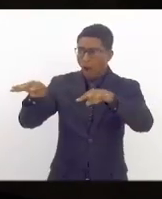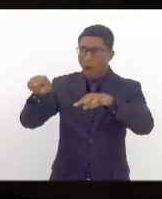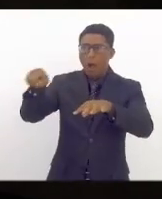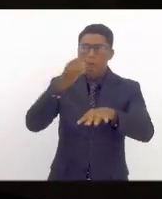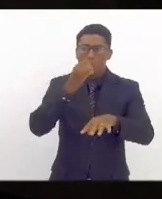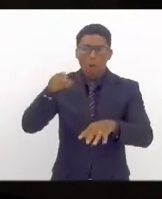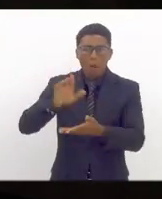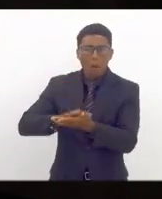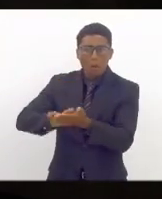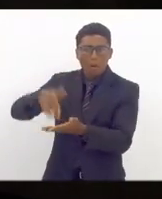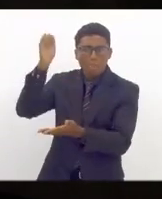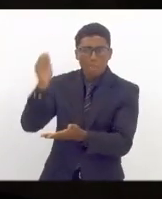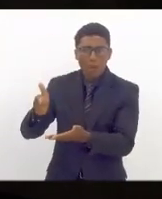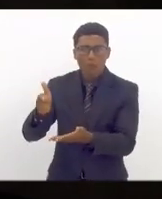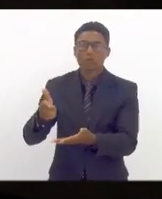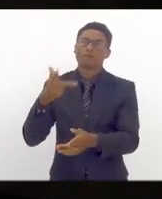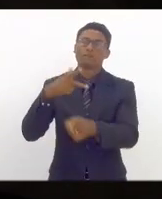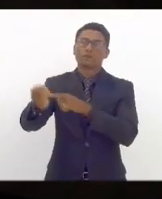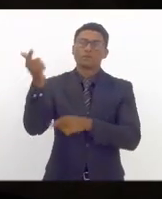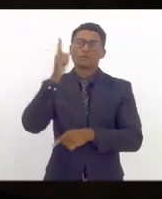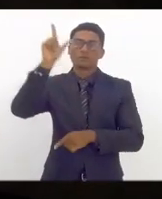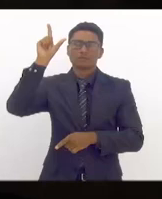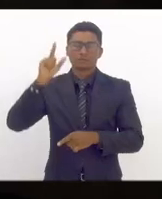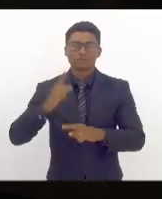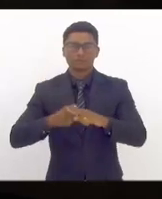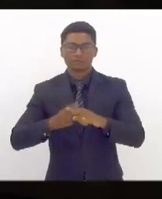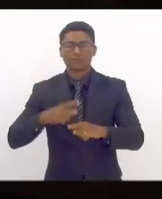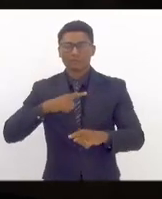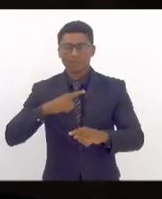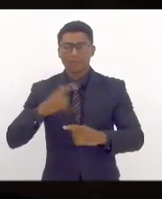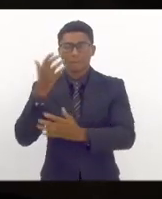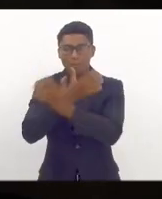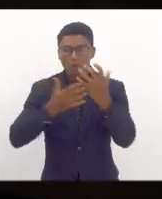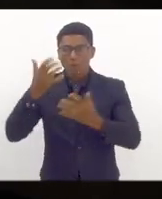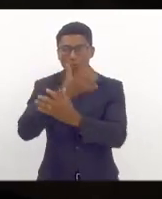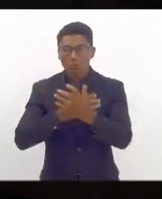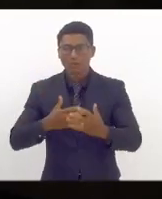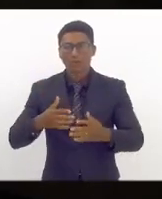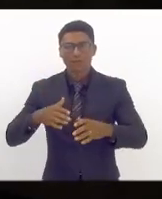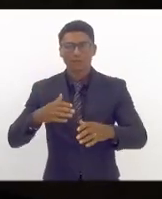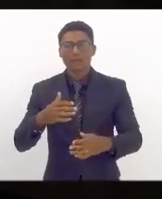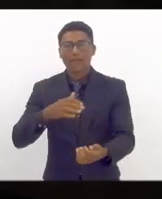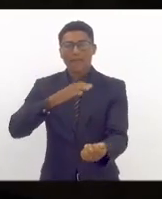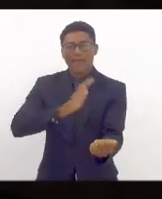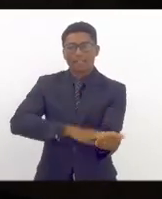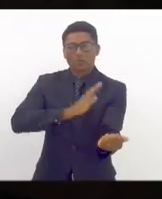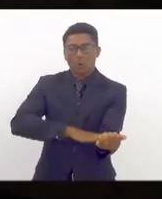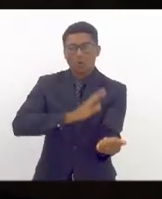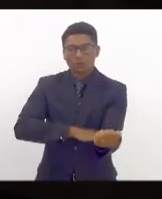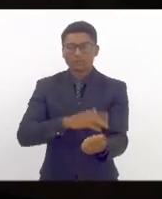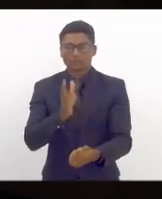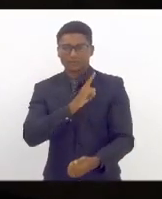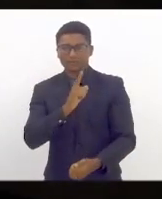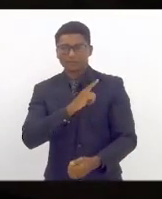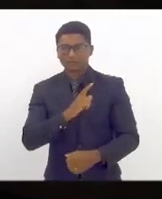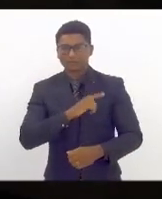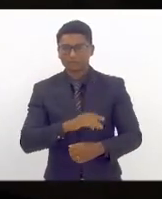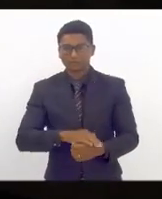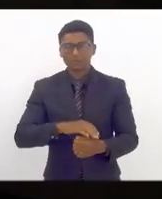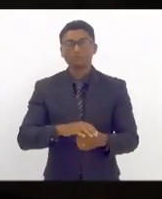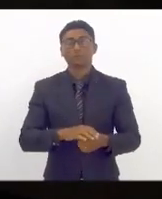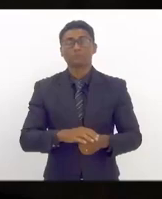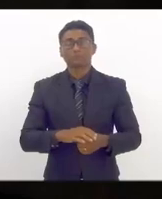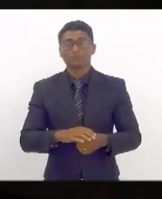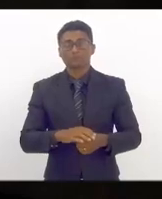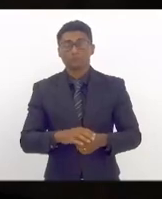criatividade elevando dentro do beat instrumental articulando rimas de uma forma de poesia utilizando dialeto dos jovens